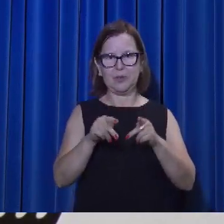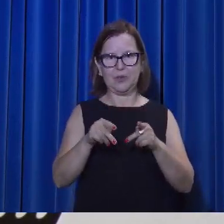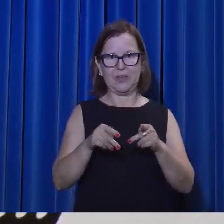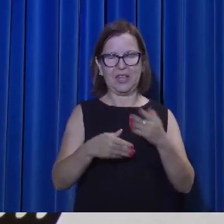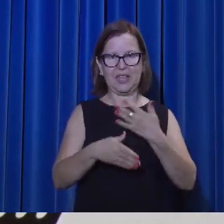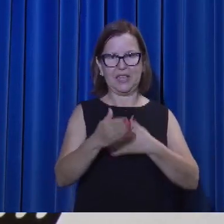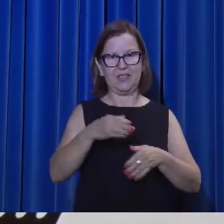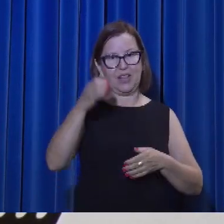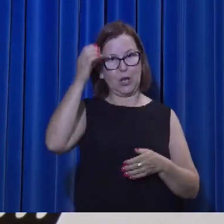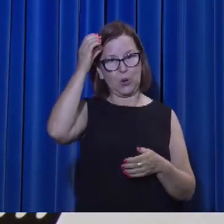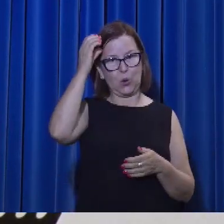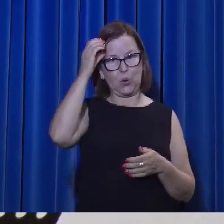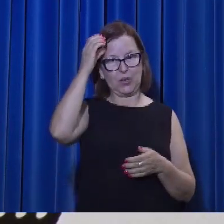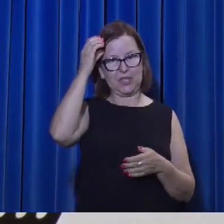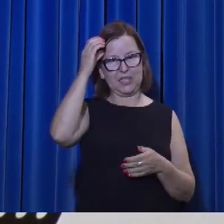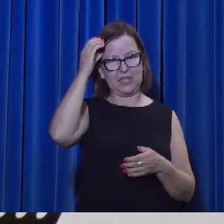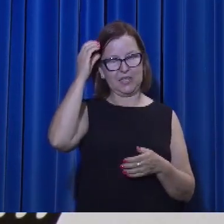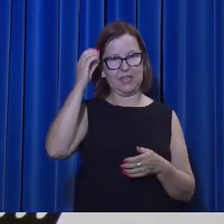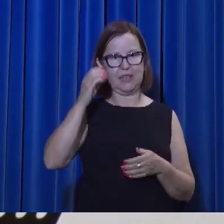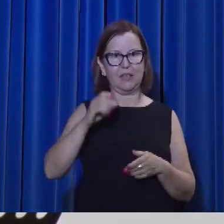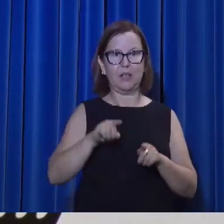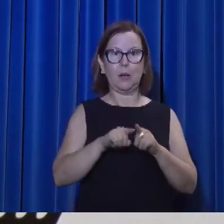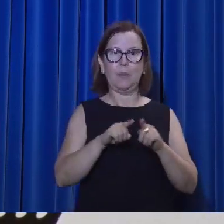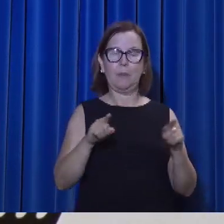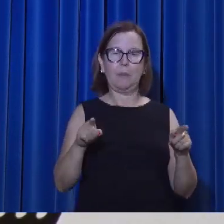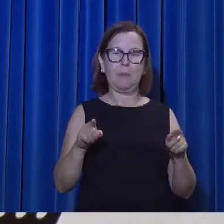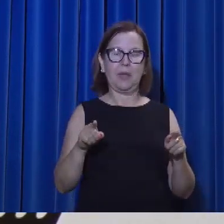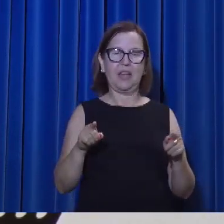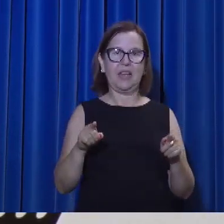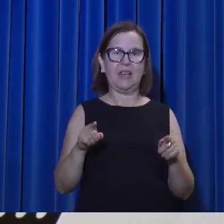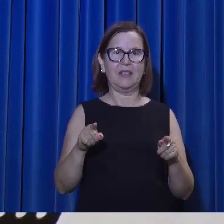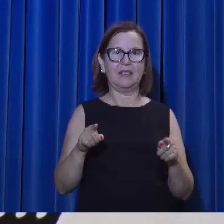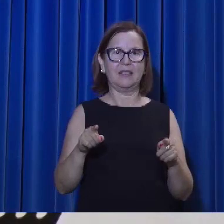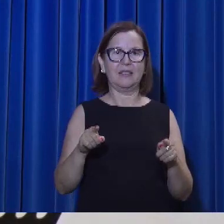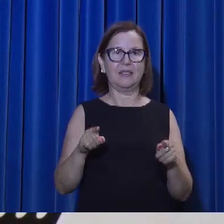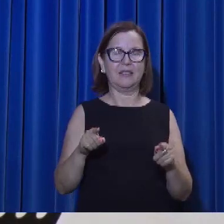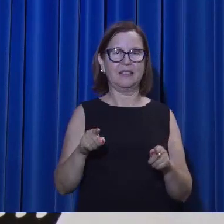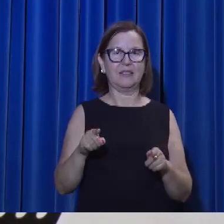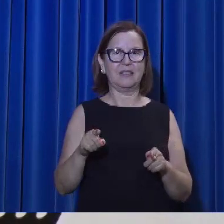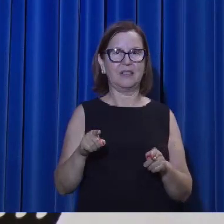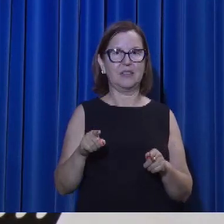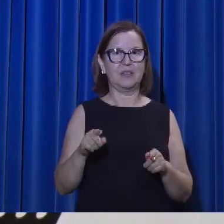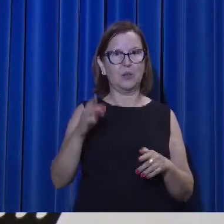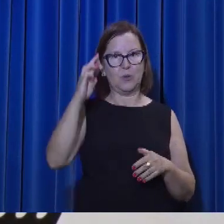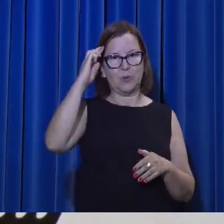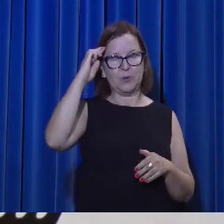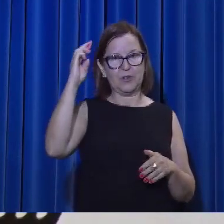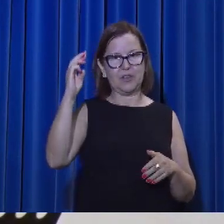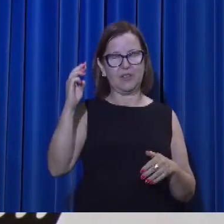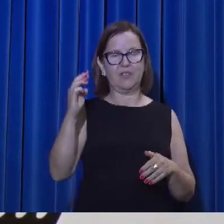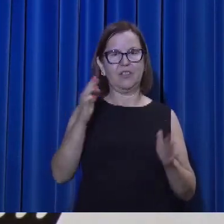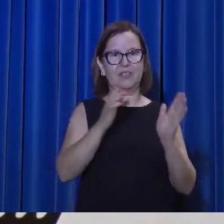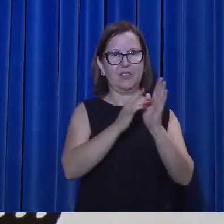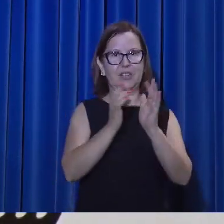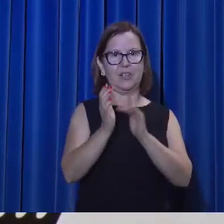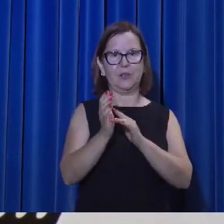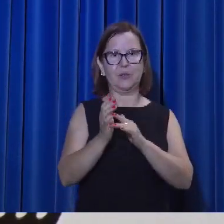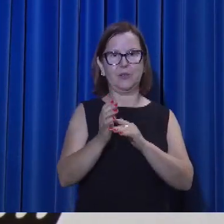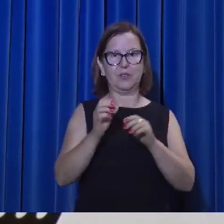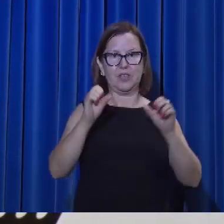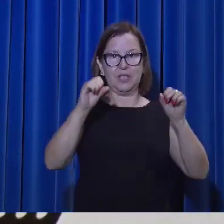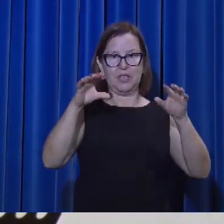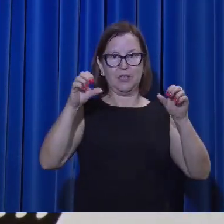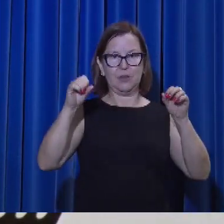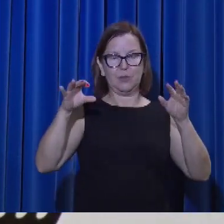própria criação, ele já iluminou. Mas quando ele veio, vinda ao mundo, ele iluminou todo o homem, no sentido de ter vivido uma